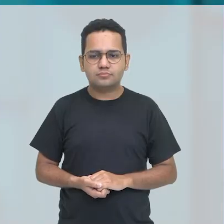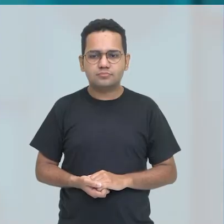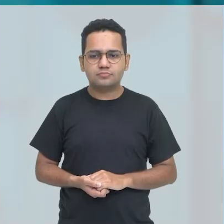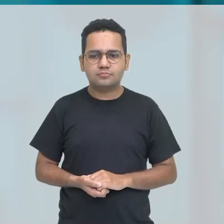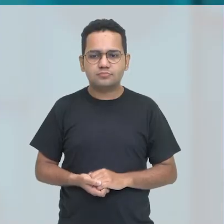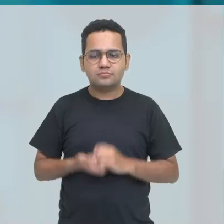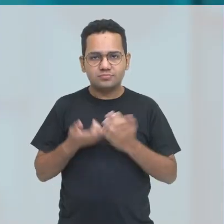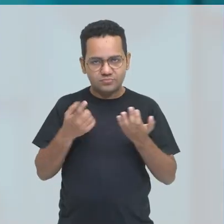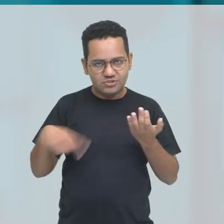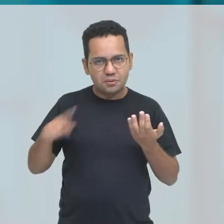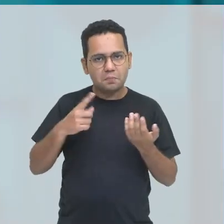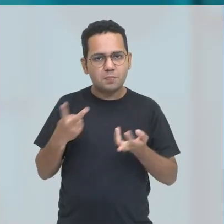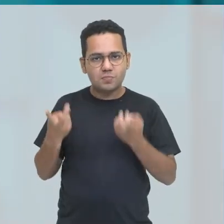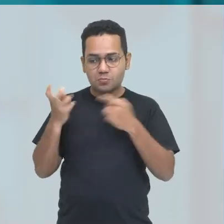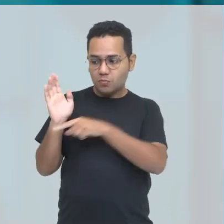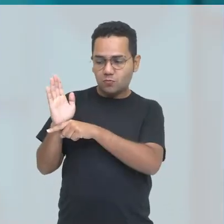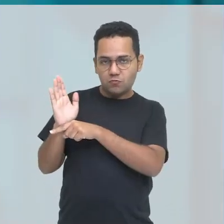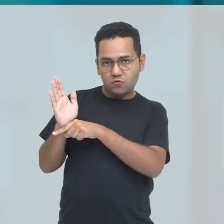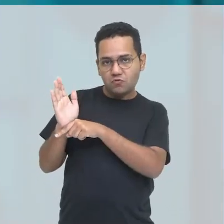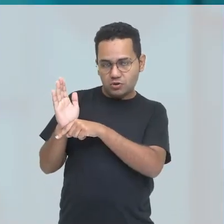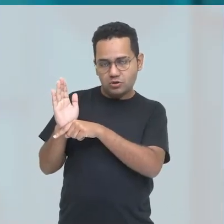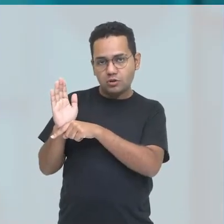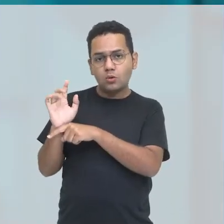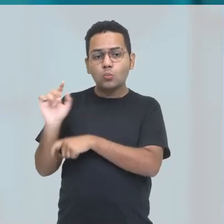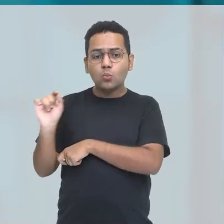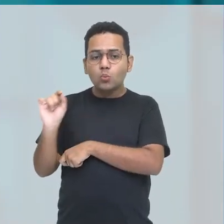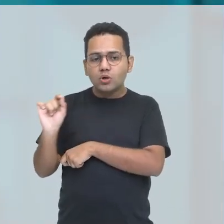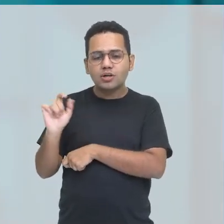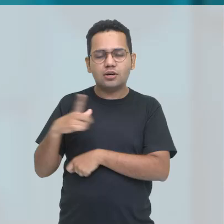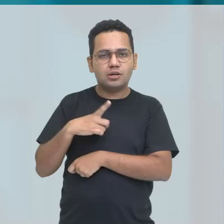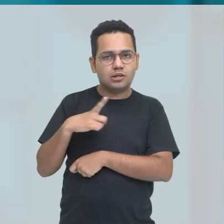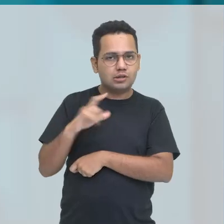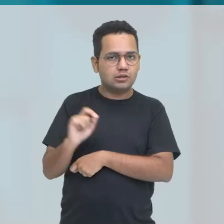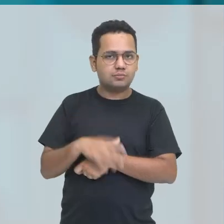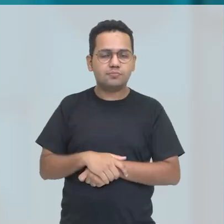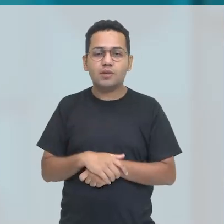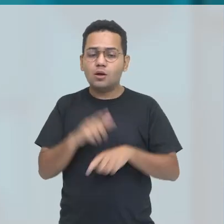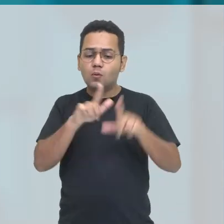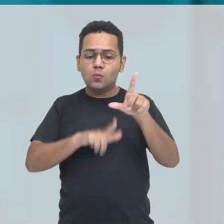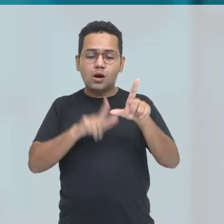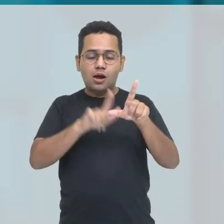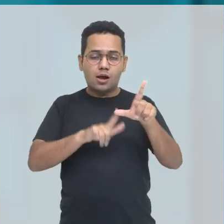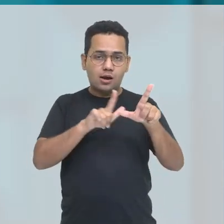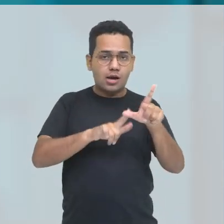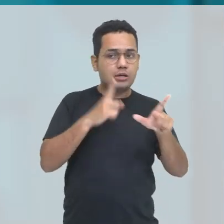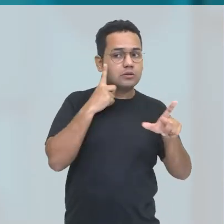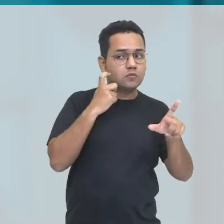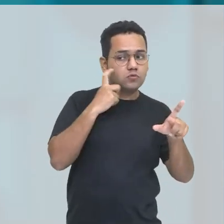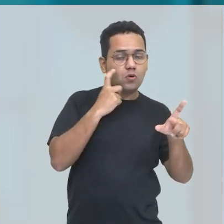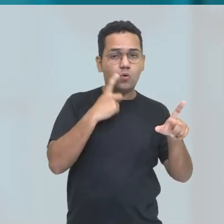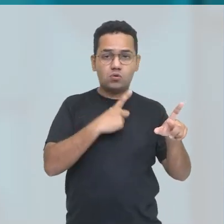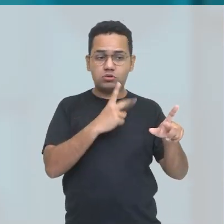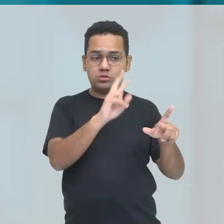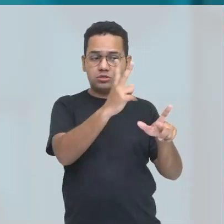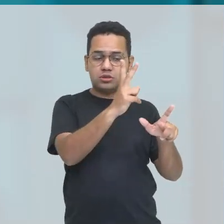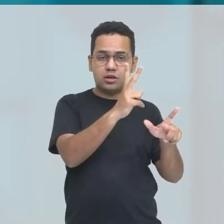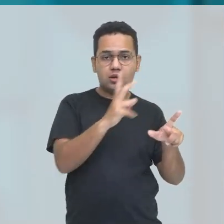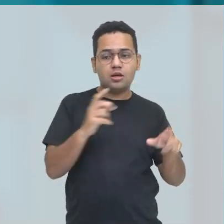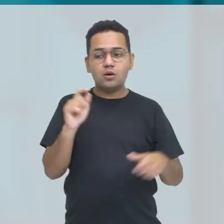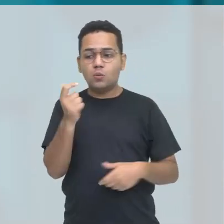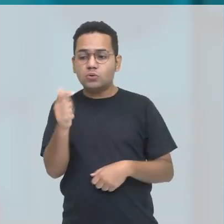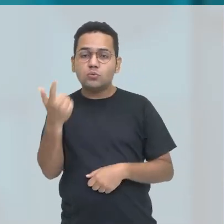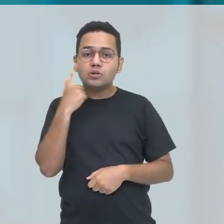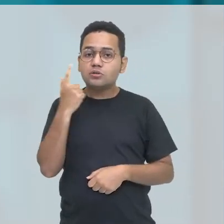Então, vocês acabaram de ver, né, o H sendo pronunciado, né, quando ele tem som e quando ele não tem som, né, que ele só faz parte ali da